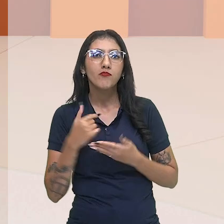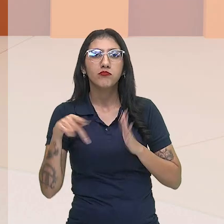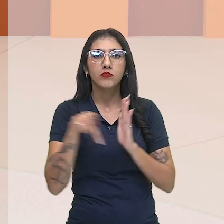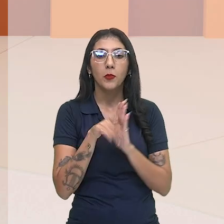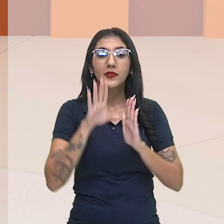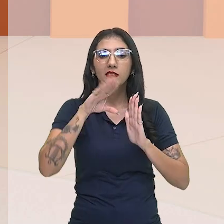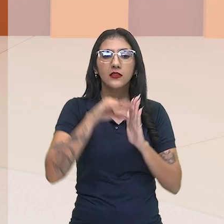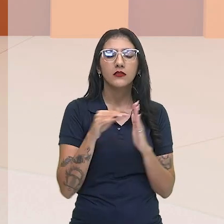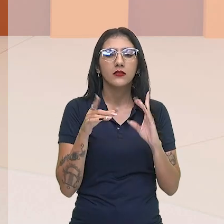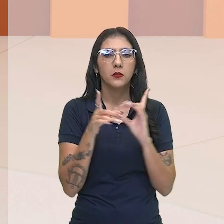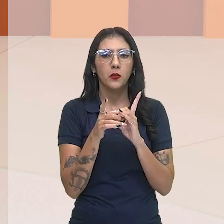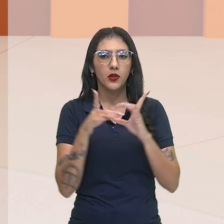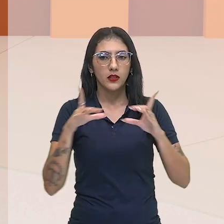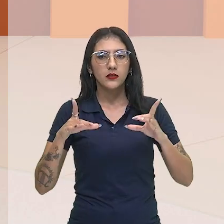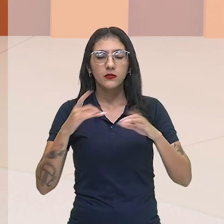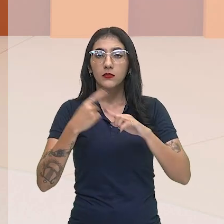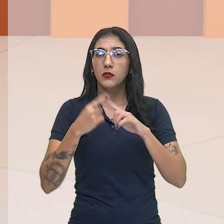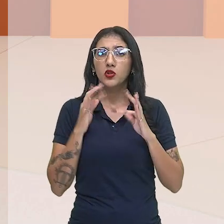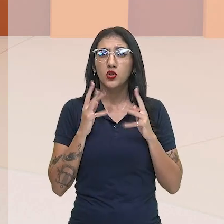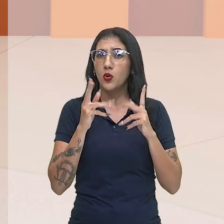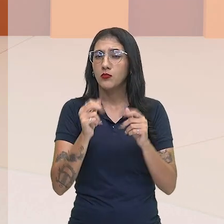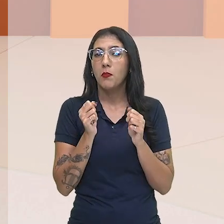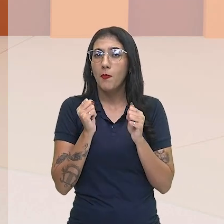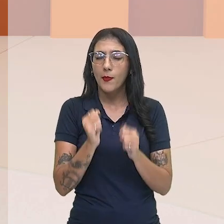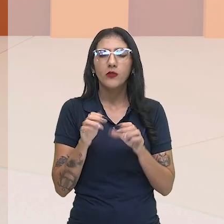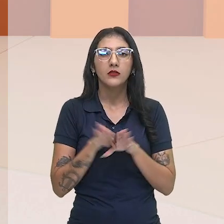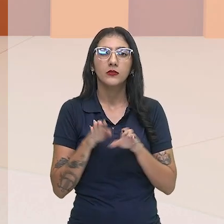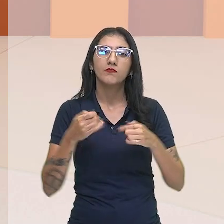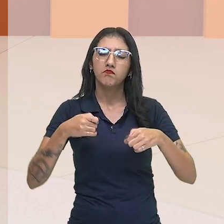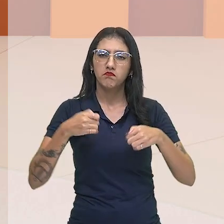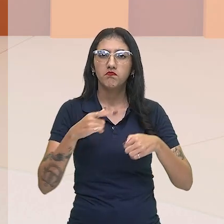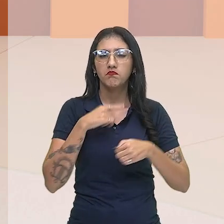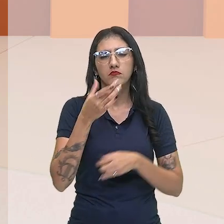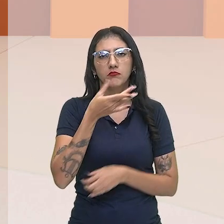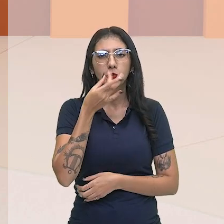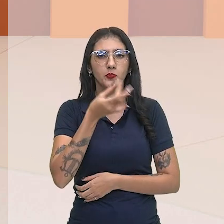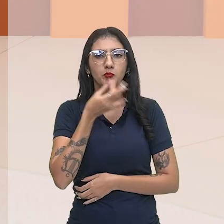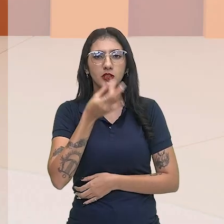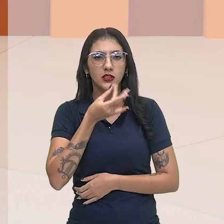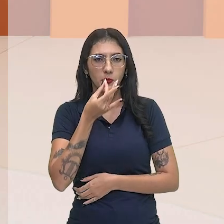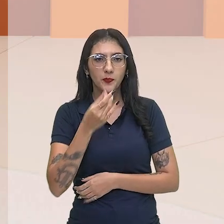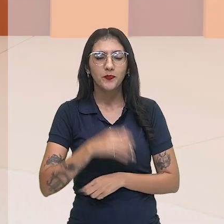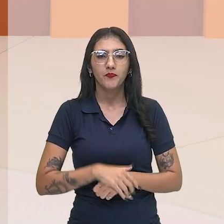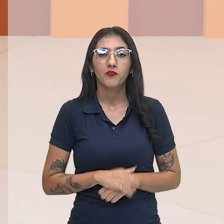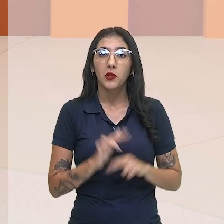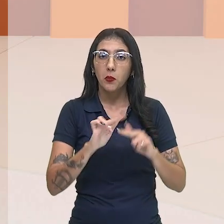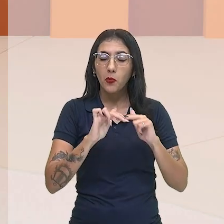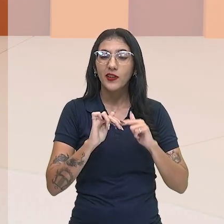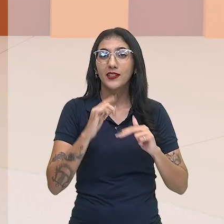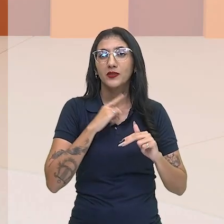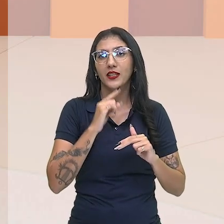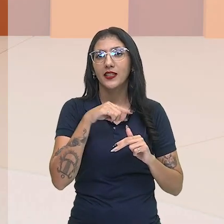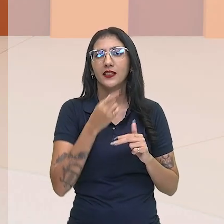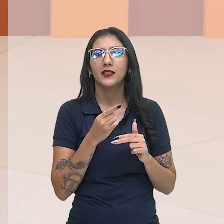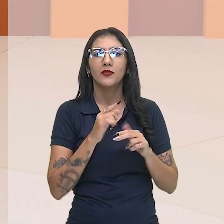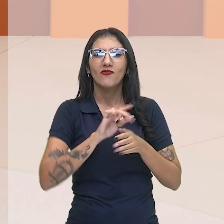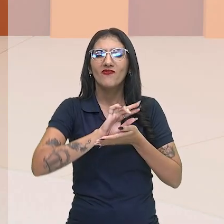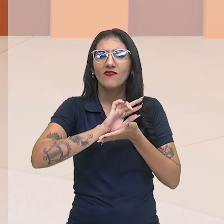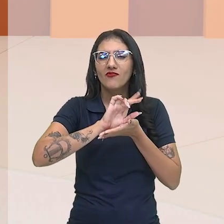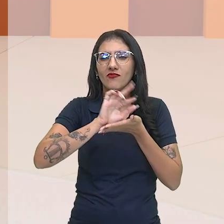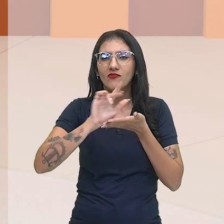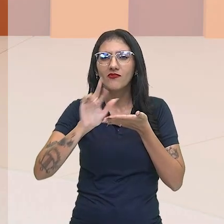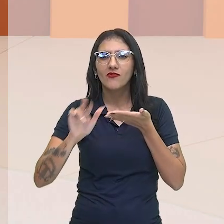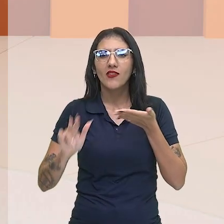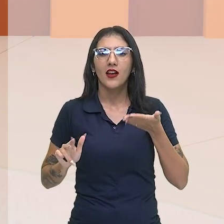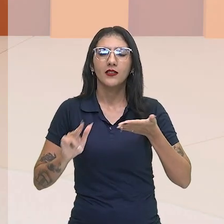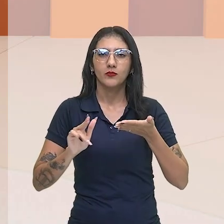democrático, porque todos podem e devem falar. Existe o pluripartidarismo, que é onde nós vamos